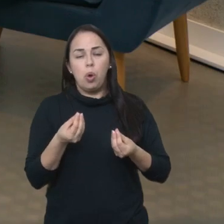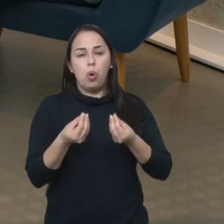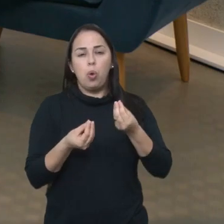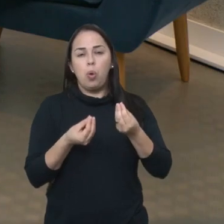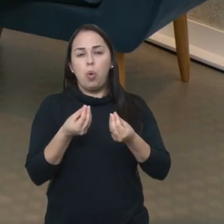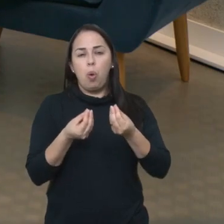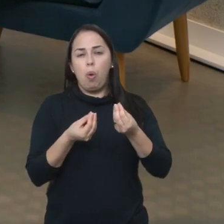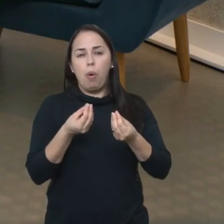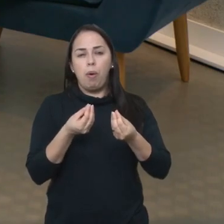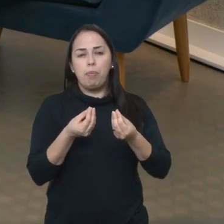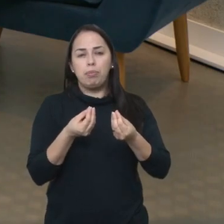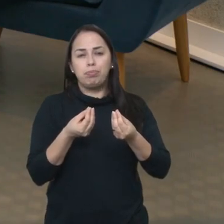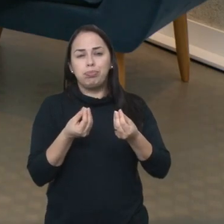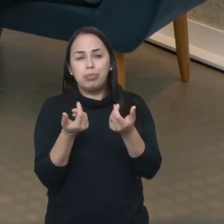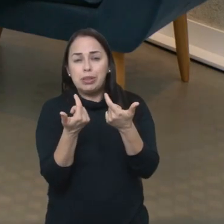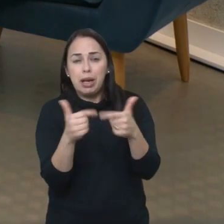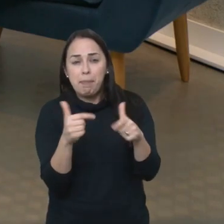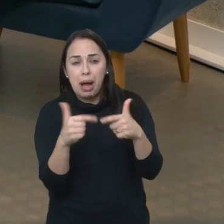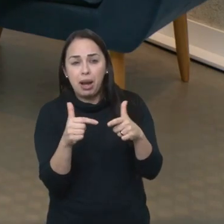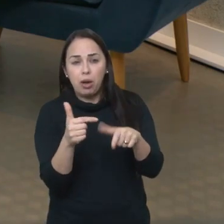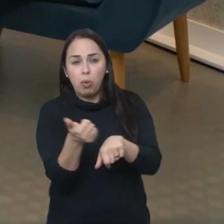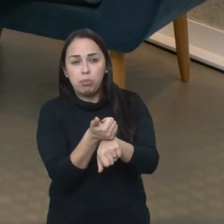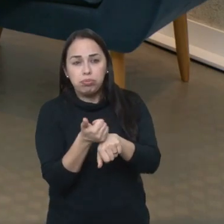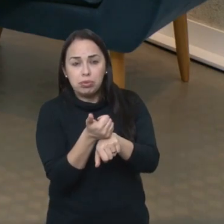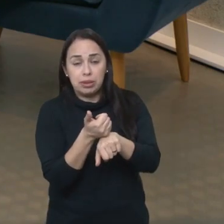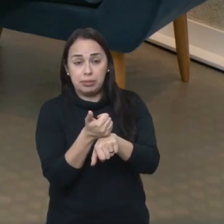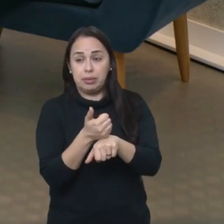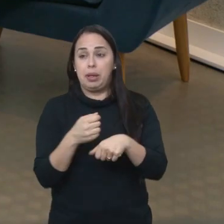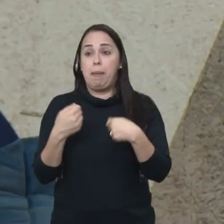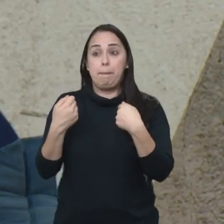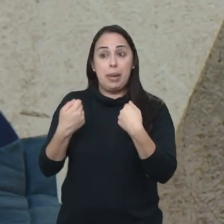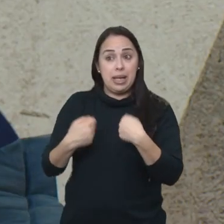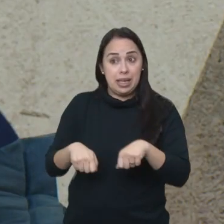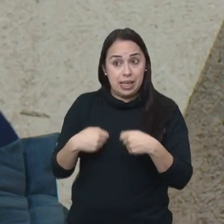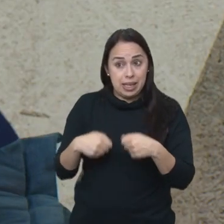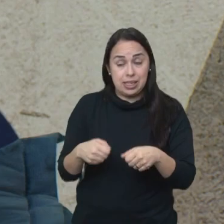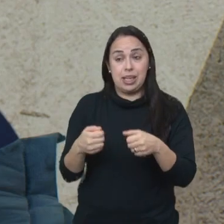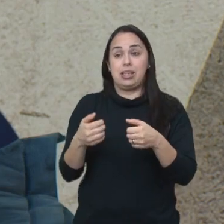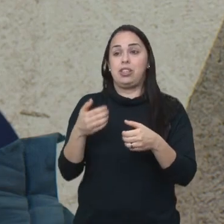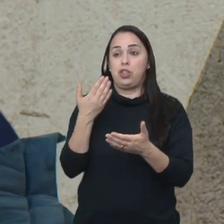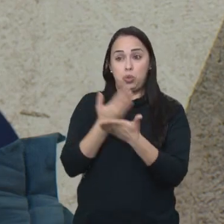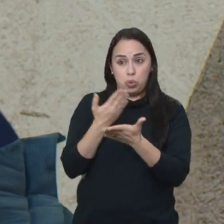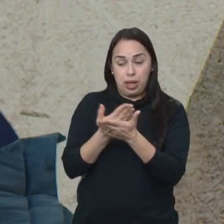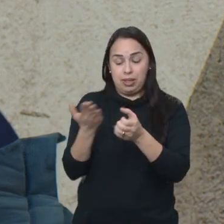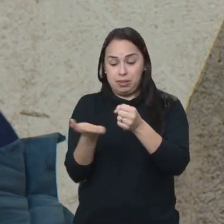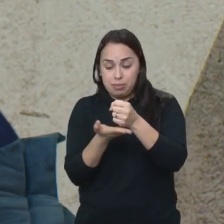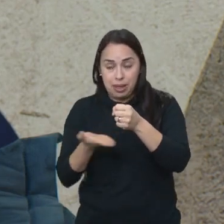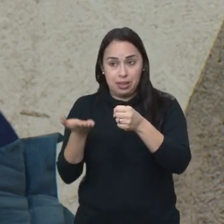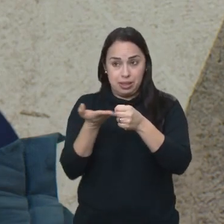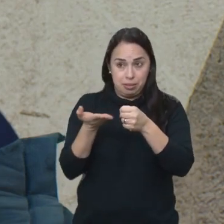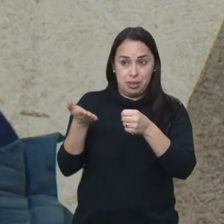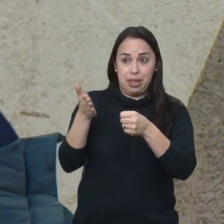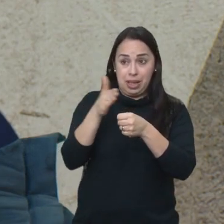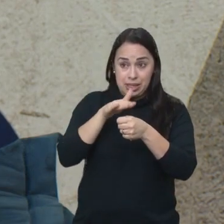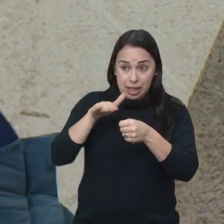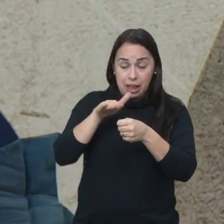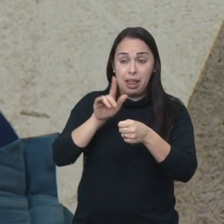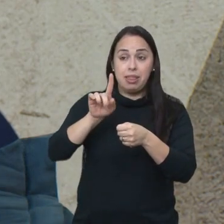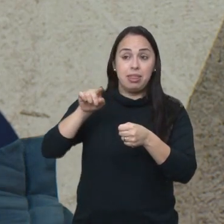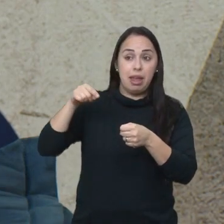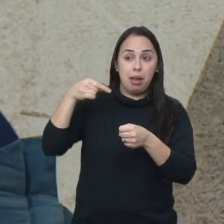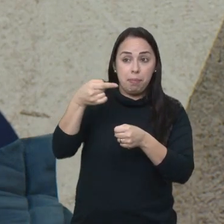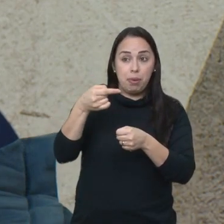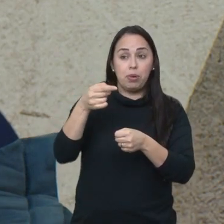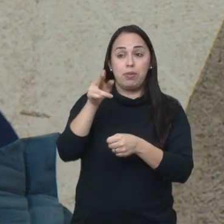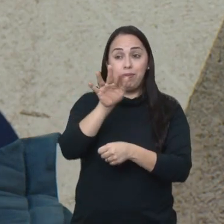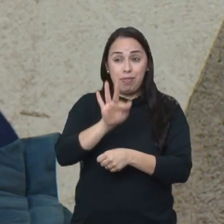se tornar um intérprete, então, de Libras? Precisa estudar a língua básico, intermediário e avançado,